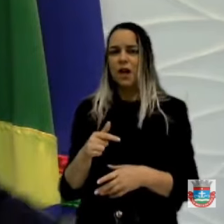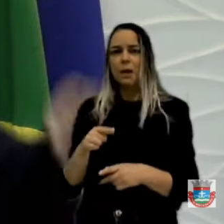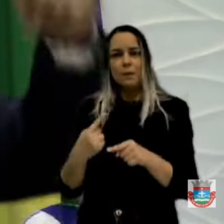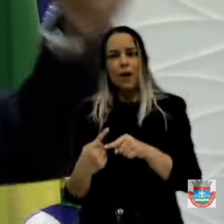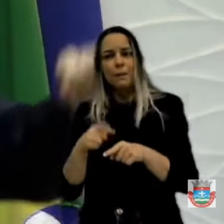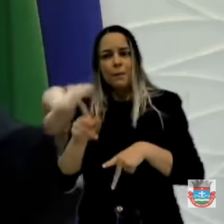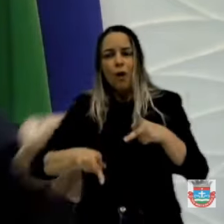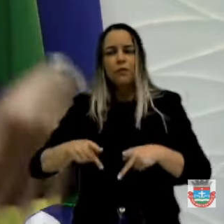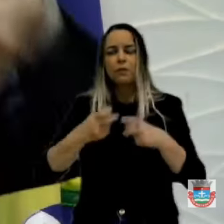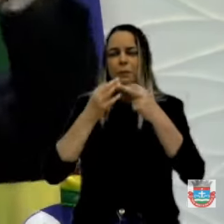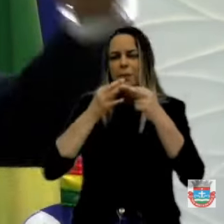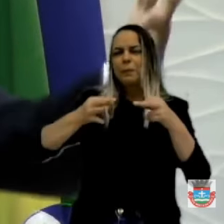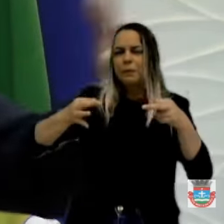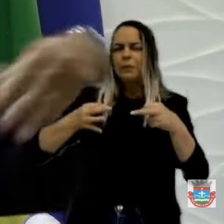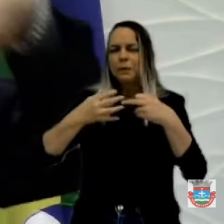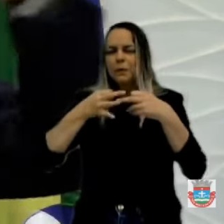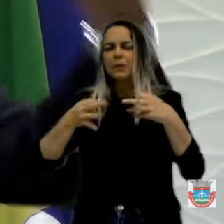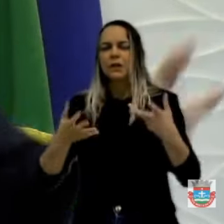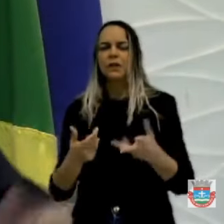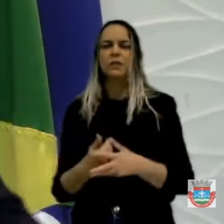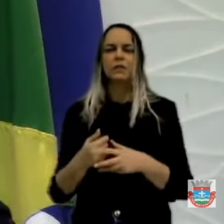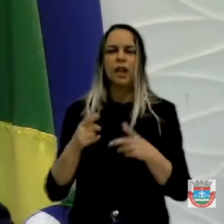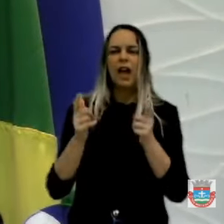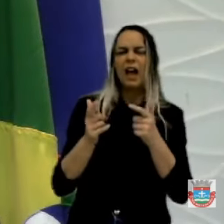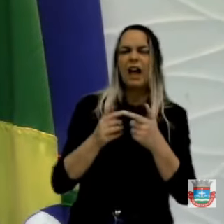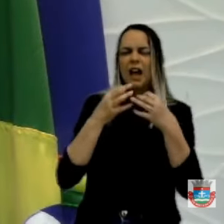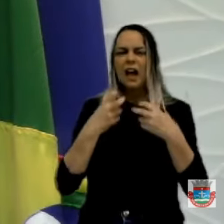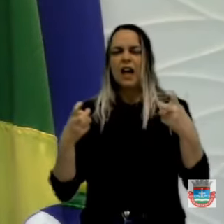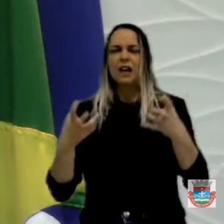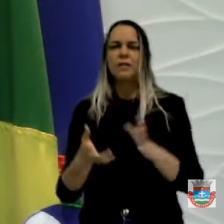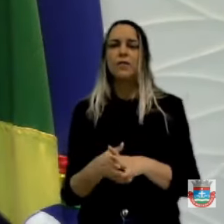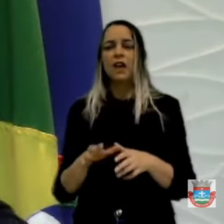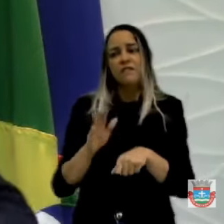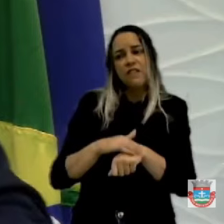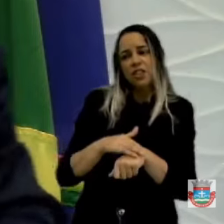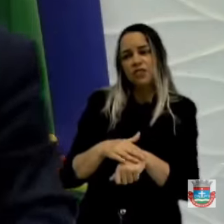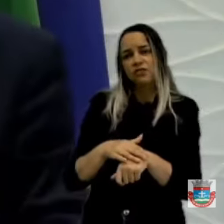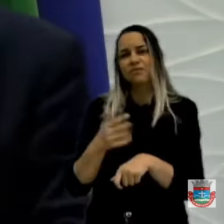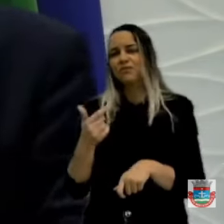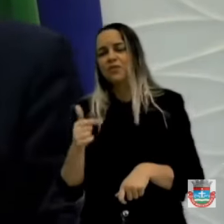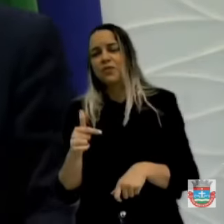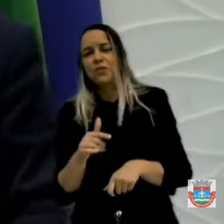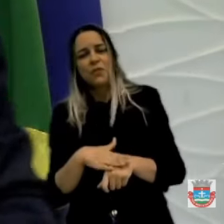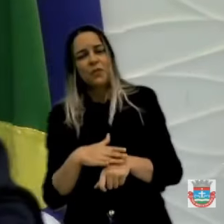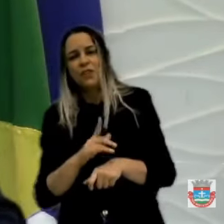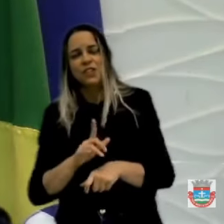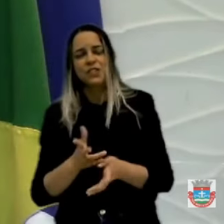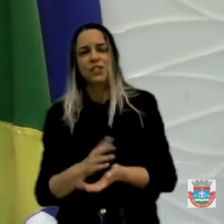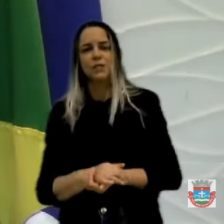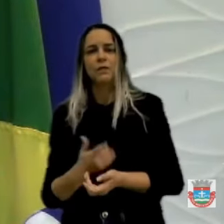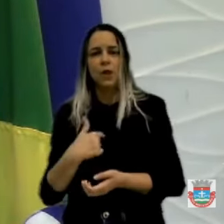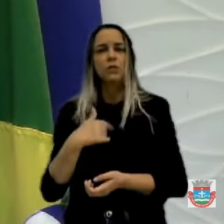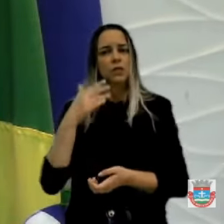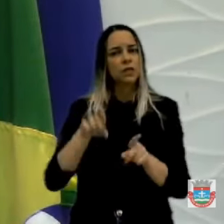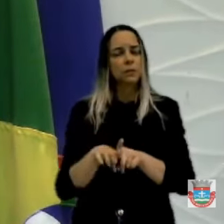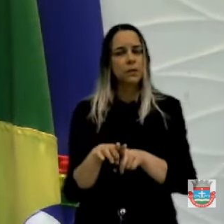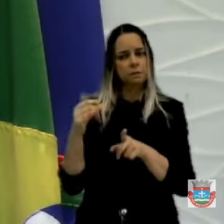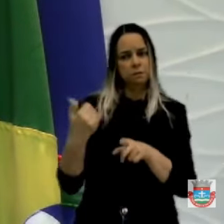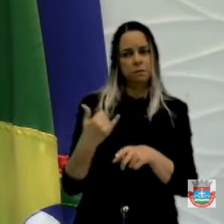e dizendo aquilo que ela não fez e aquilo que ela não faz. E eu soube também que o